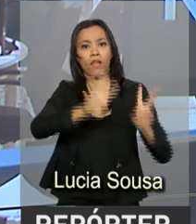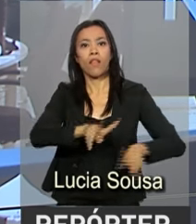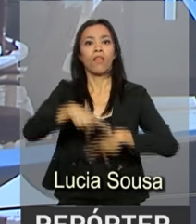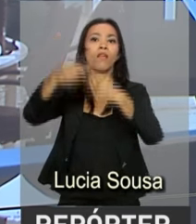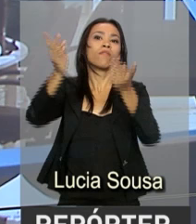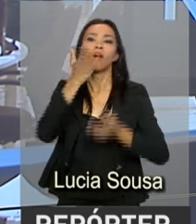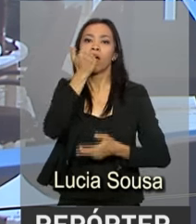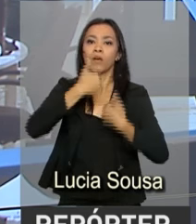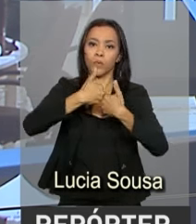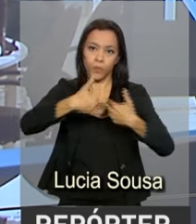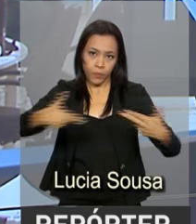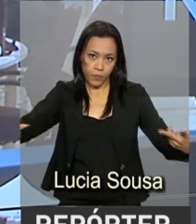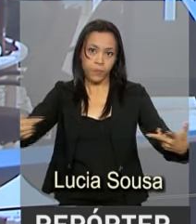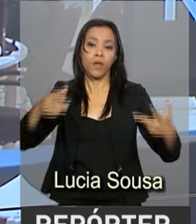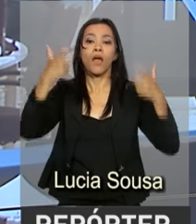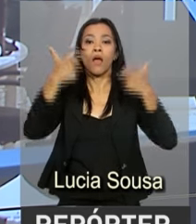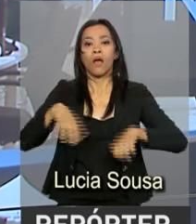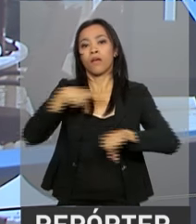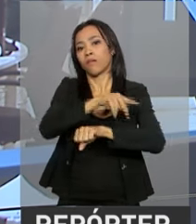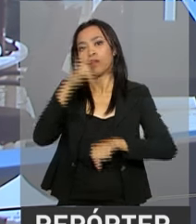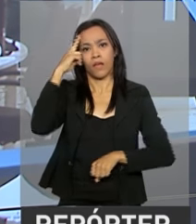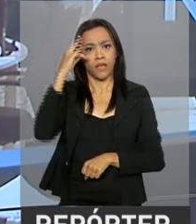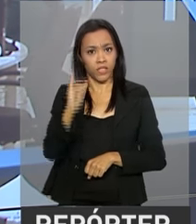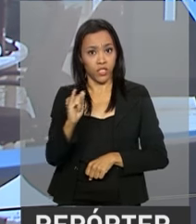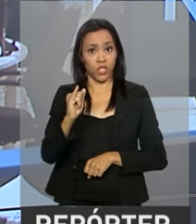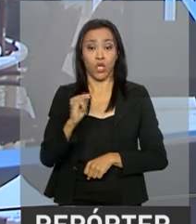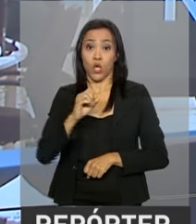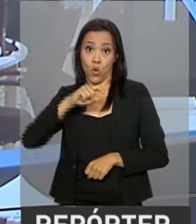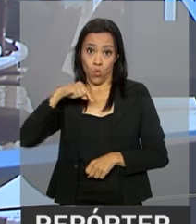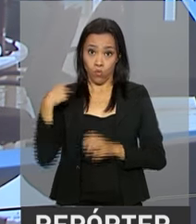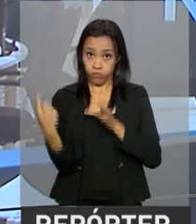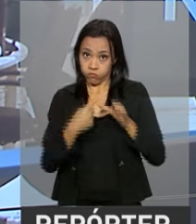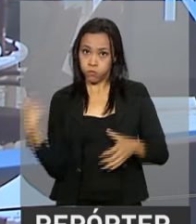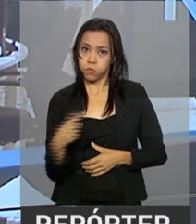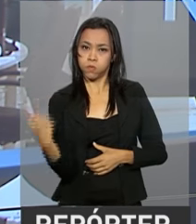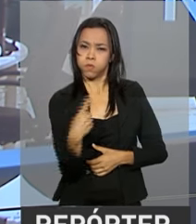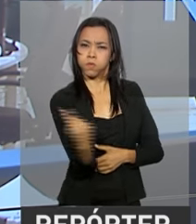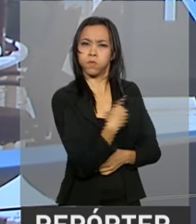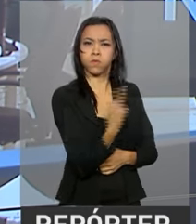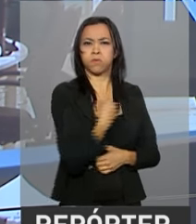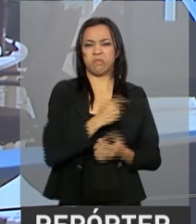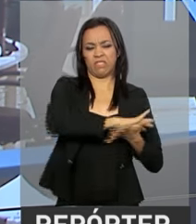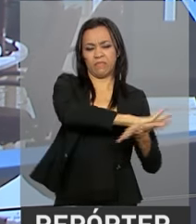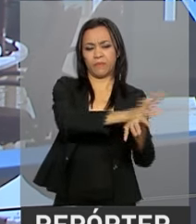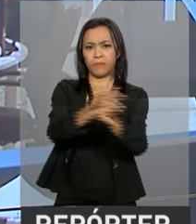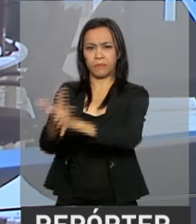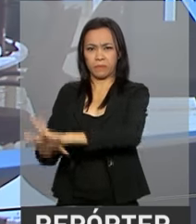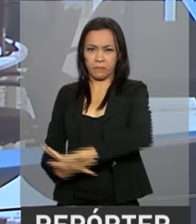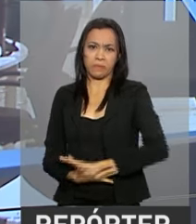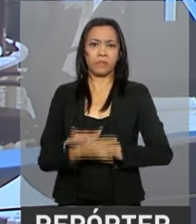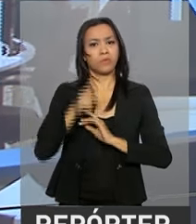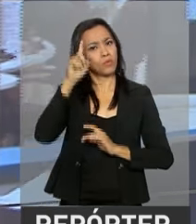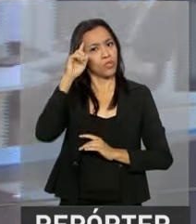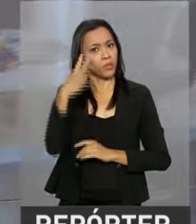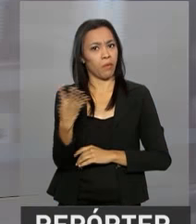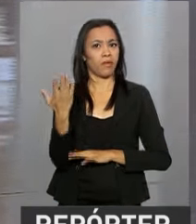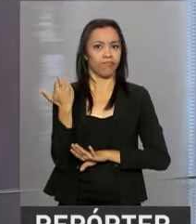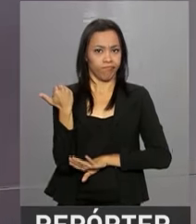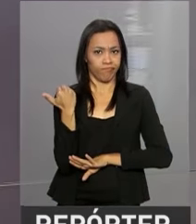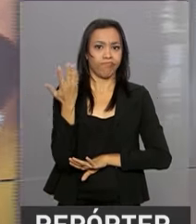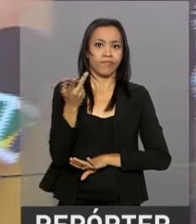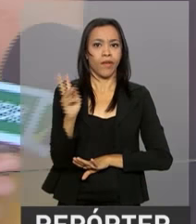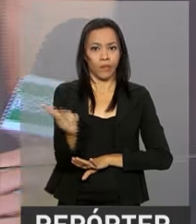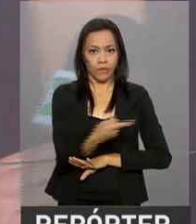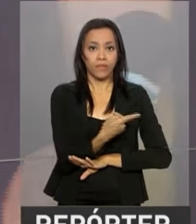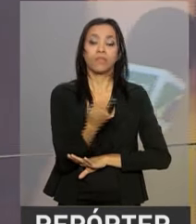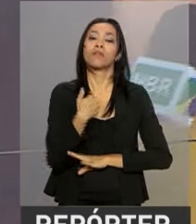para desabrigados no Haiti. O furacão Matthew deixou morte e destruição no país no último dia 4. A repórter Thaísa Dias traz